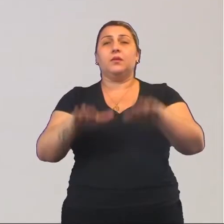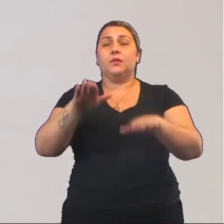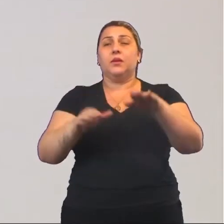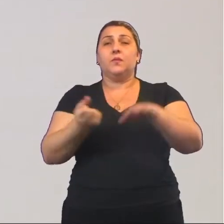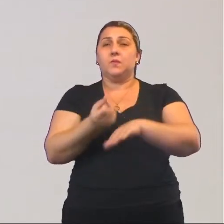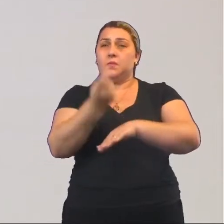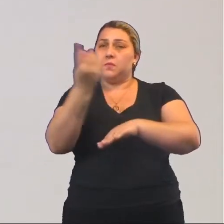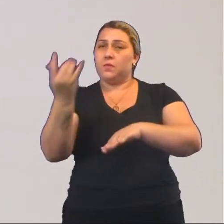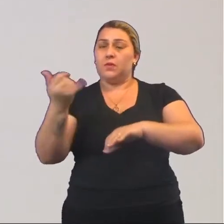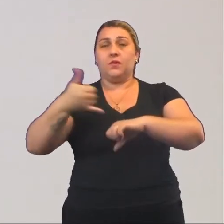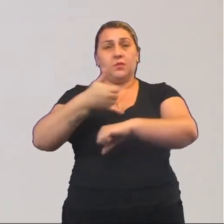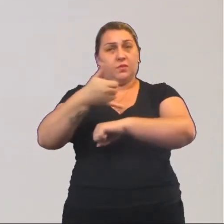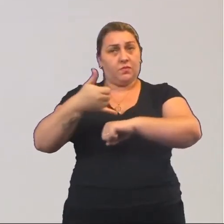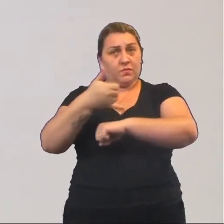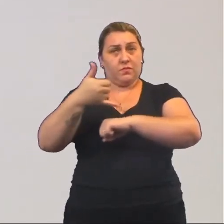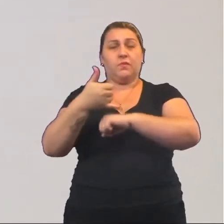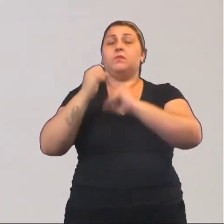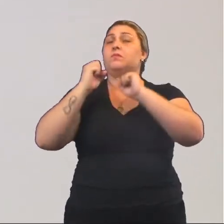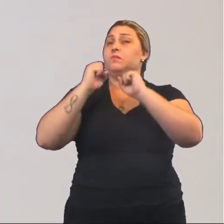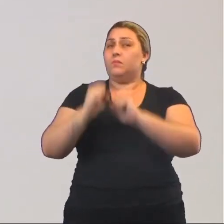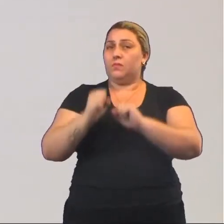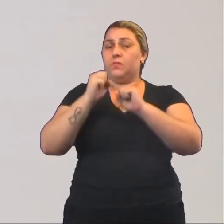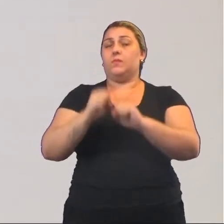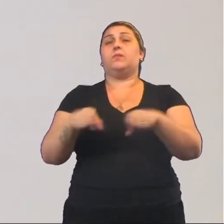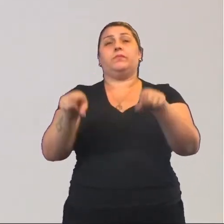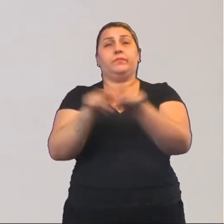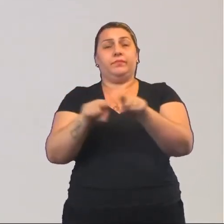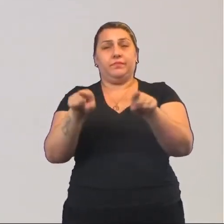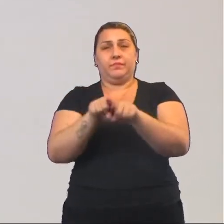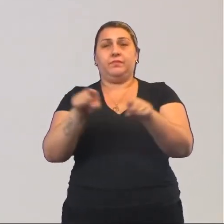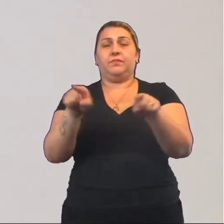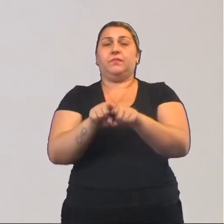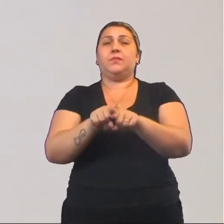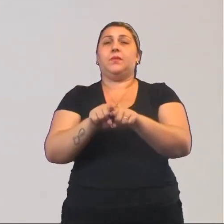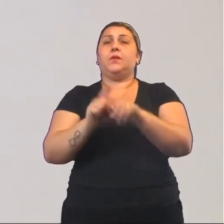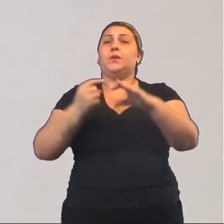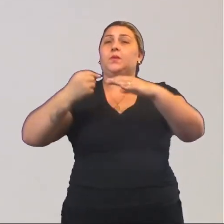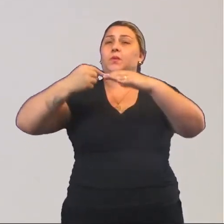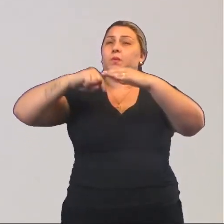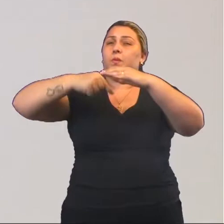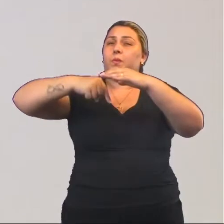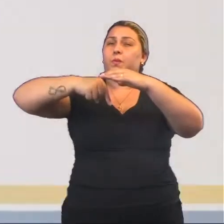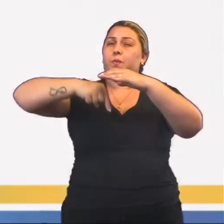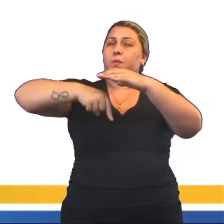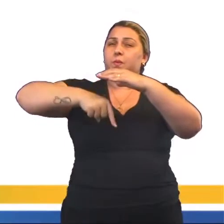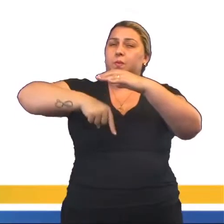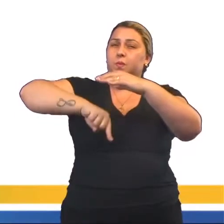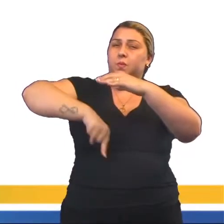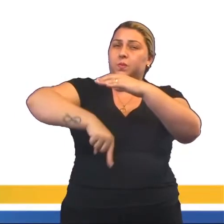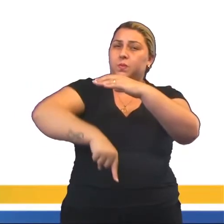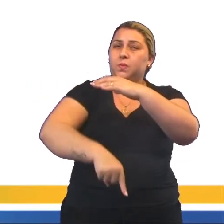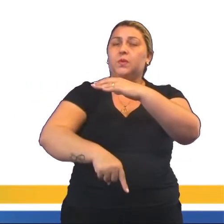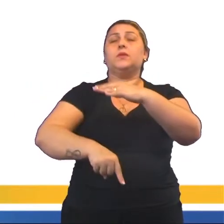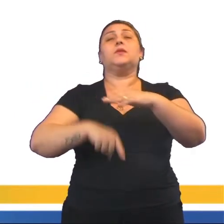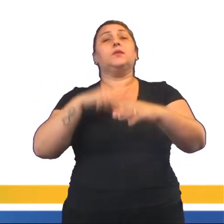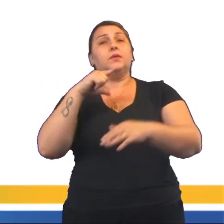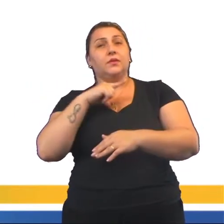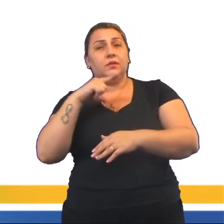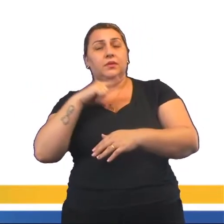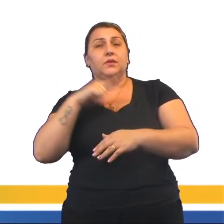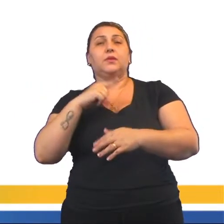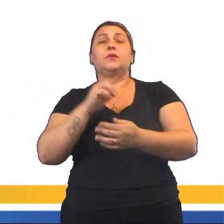da quantidade desse combustível, ele pode até, inclusive, atingir o lençol freático. Então, nós temos